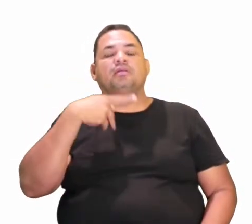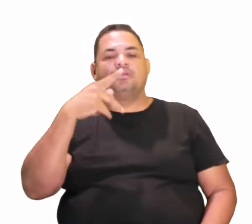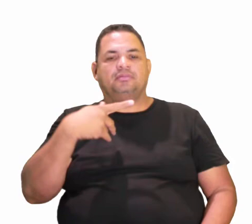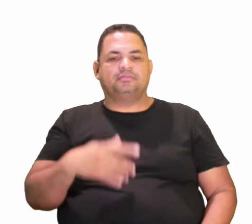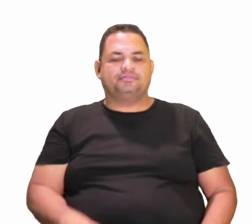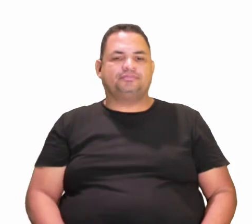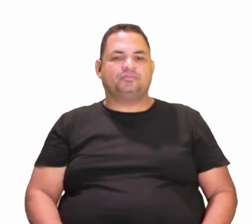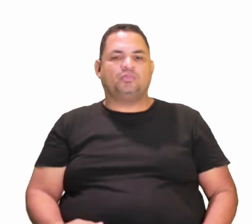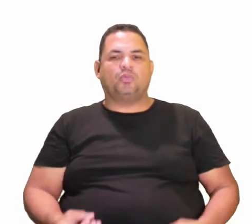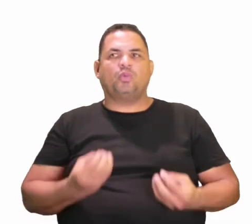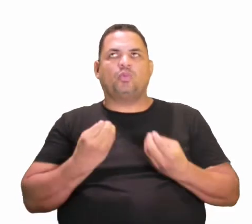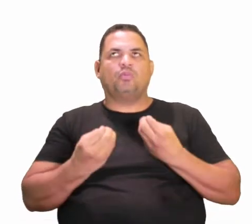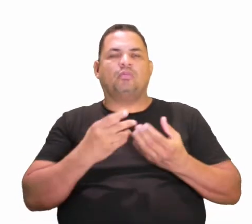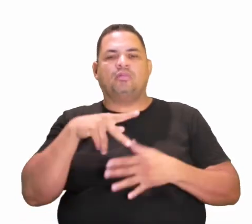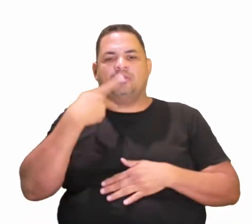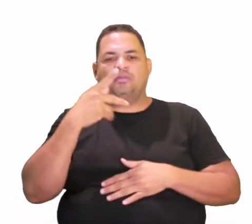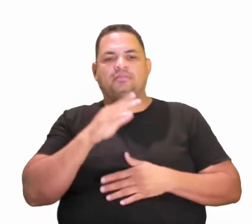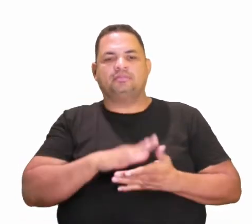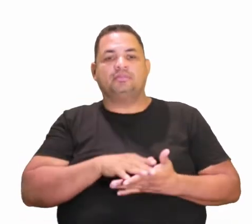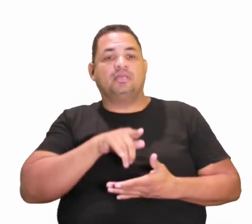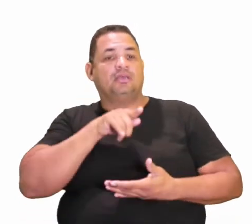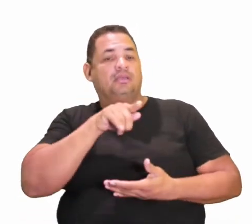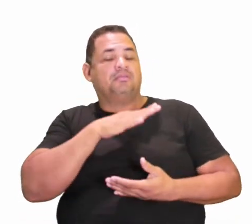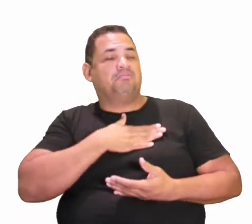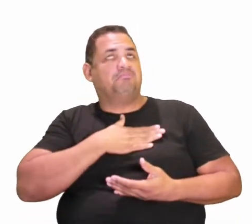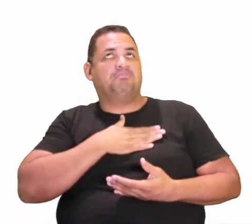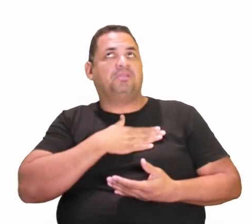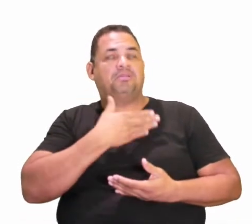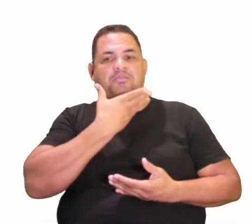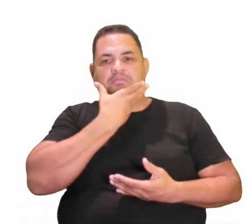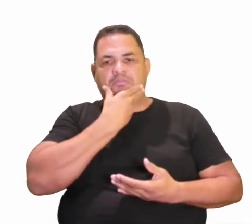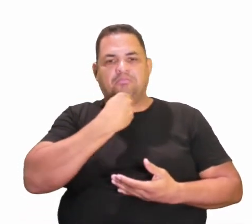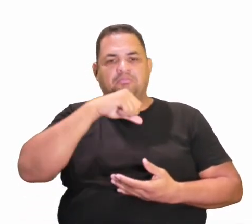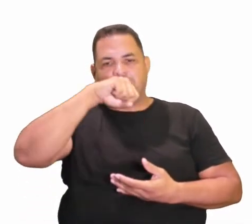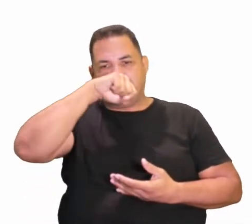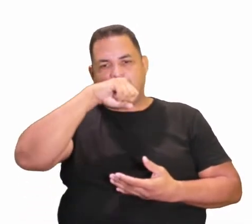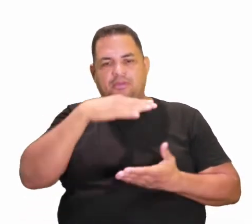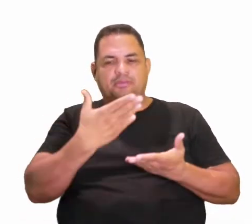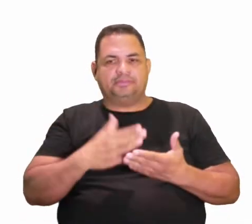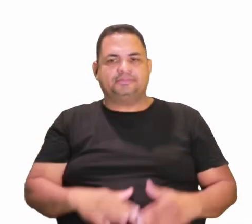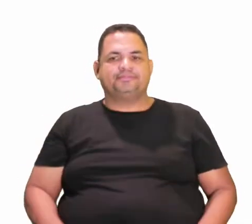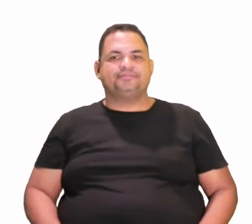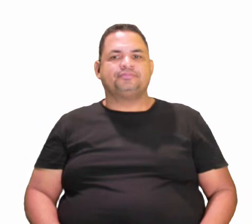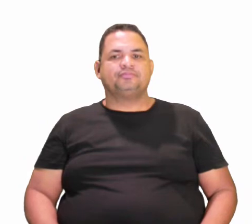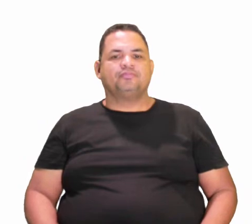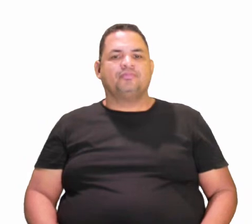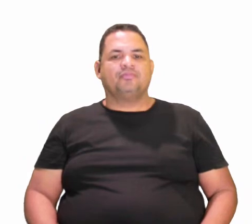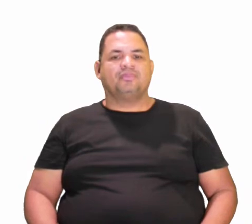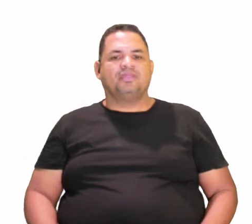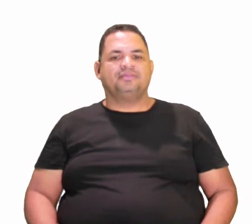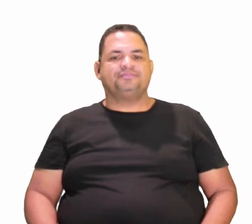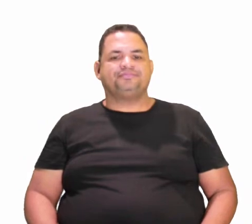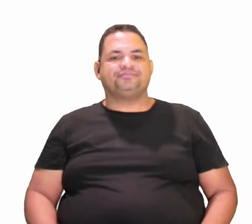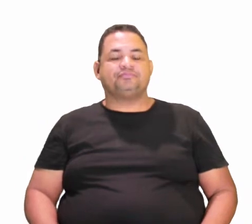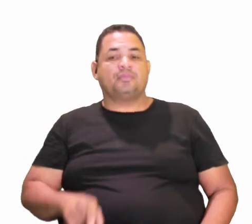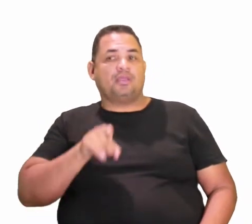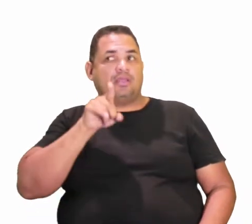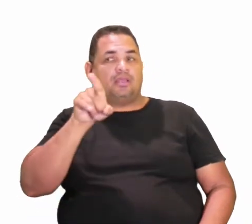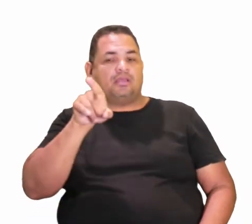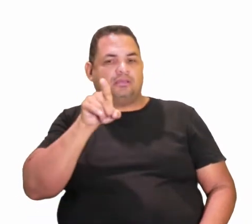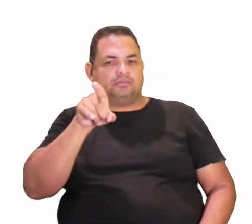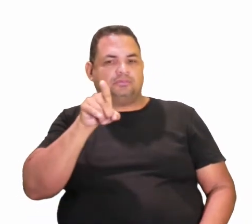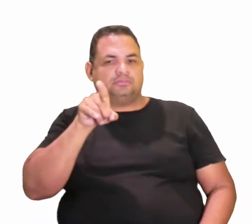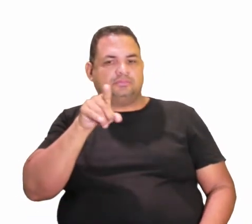aqui? Como é que ele falaria do pai dele? Olha, aquele é meu pai. Ou este é meu pai. Então, quando ele fala that is my dad, aquele é meu